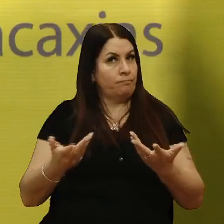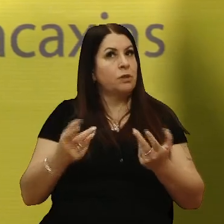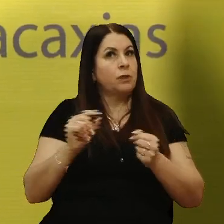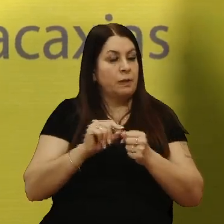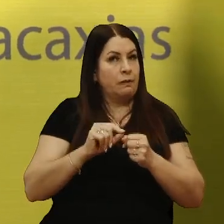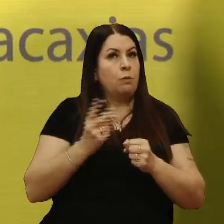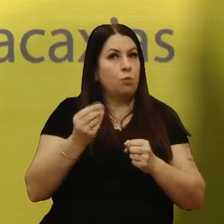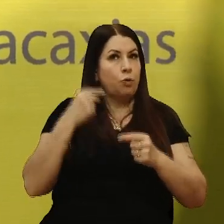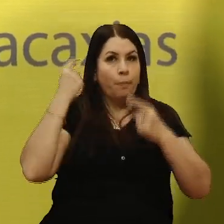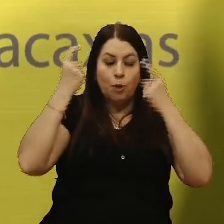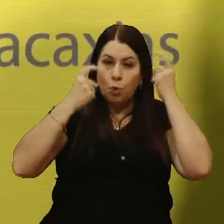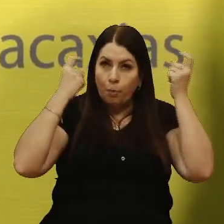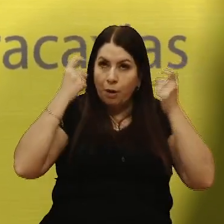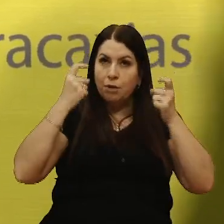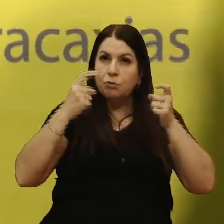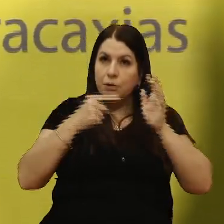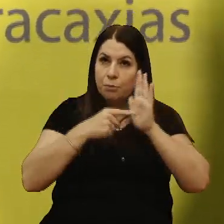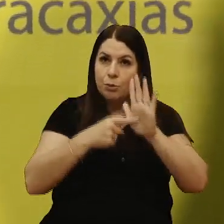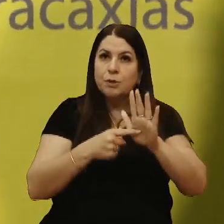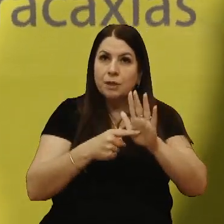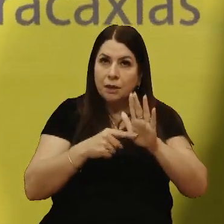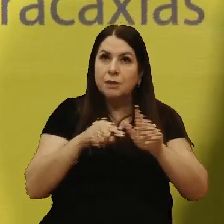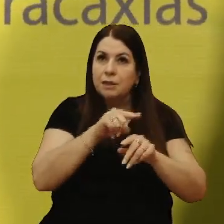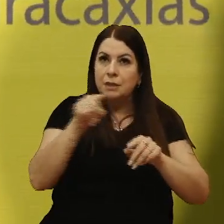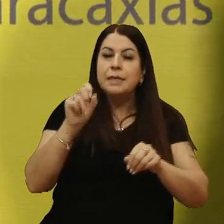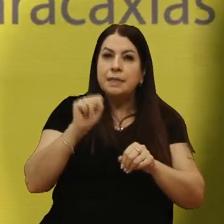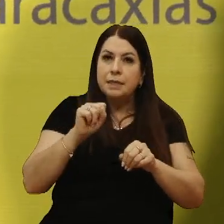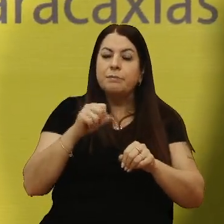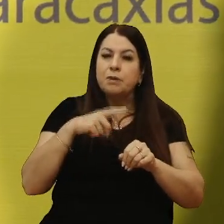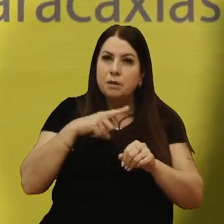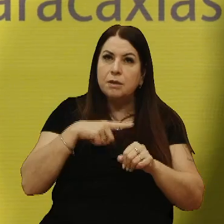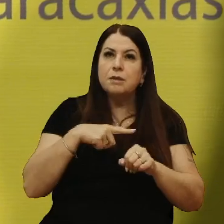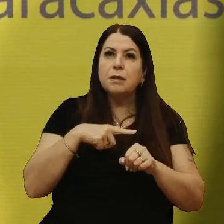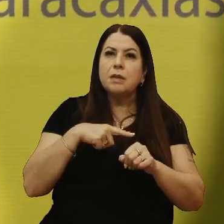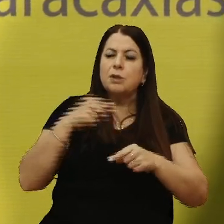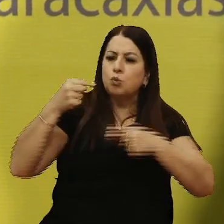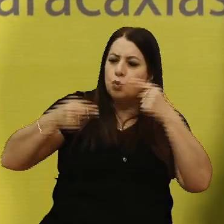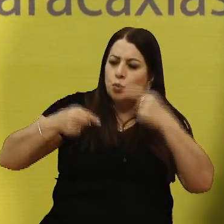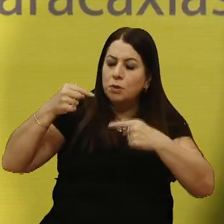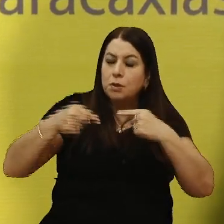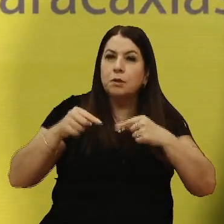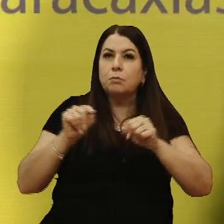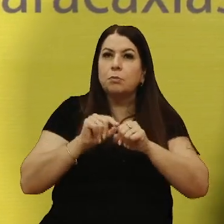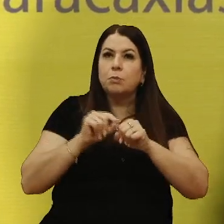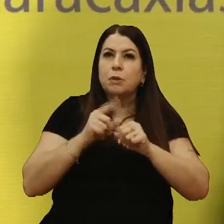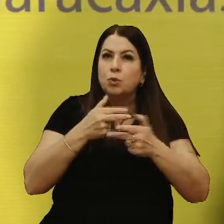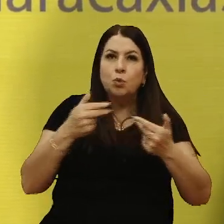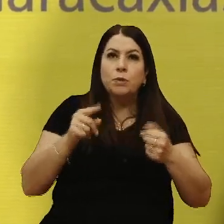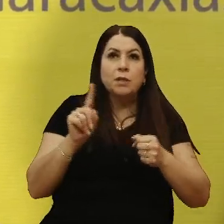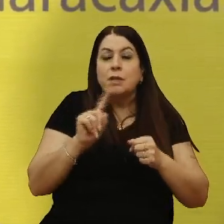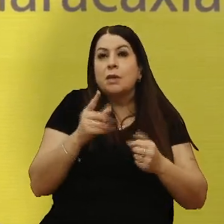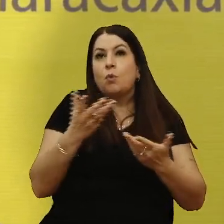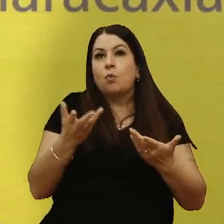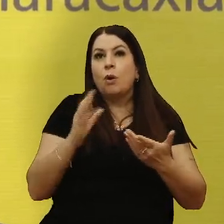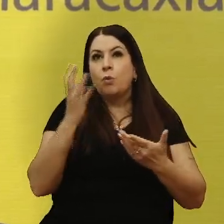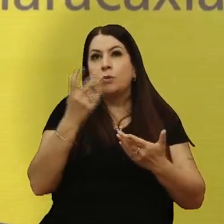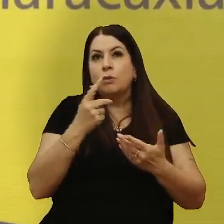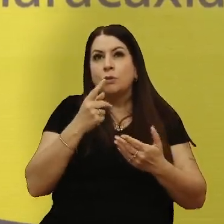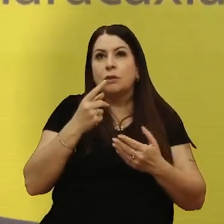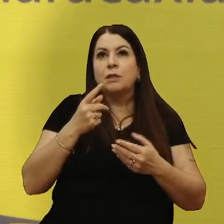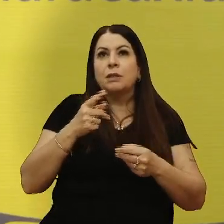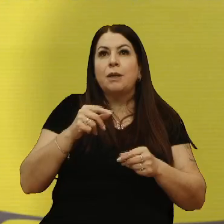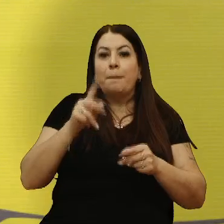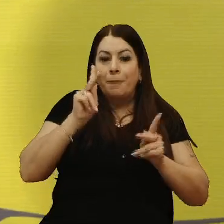fica muito preocupado e tem que trazer à tona assim para que haja discussões, para que essas coisas não acabem com o bolso